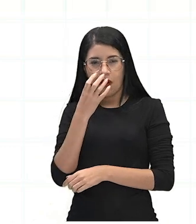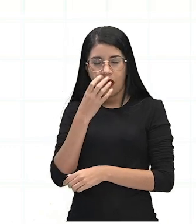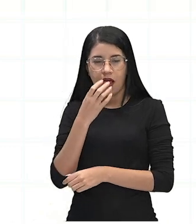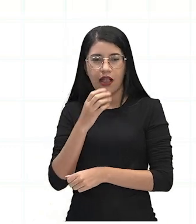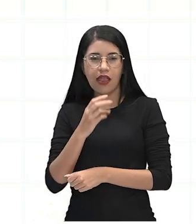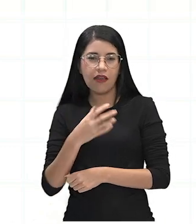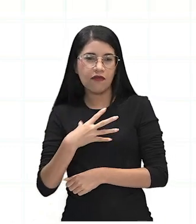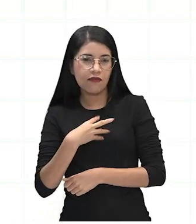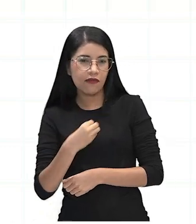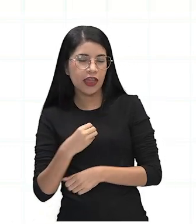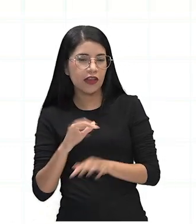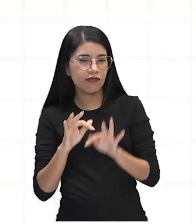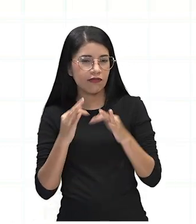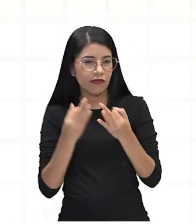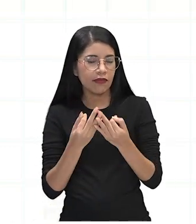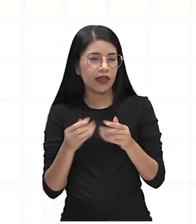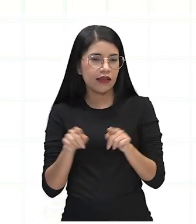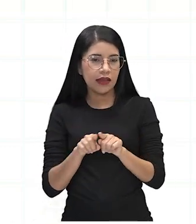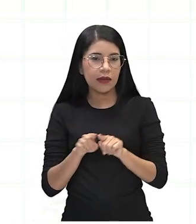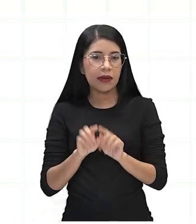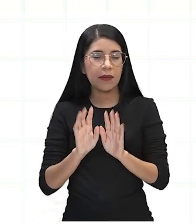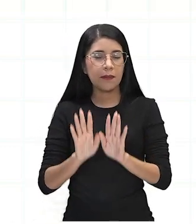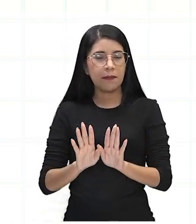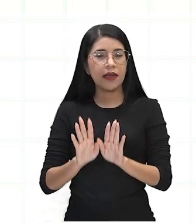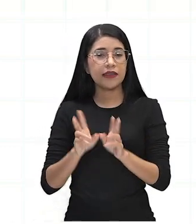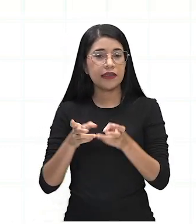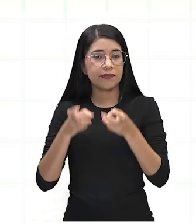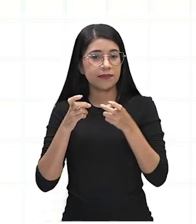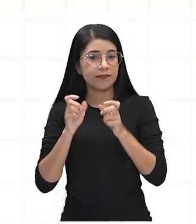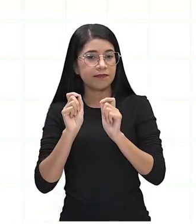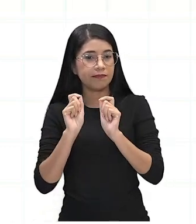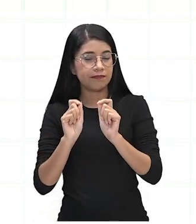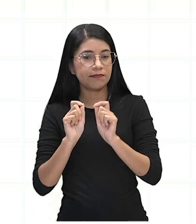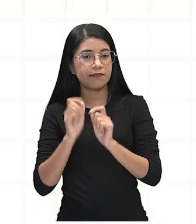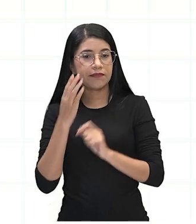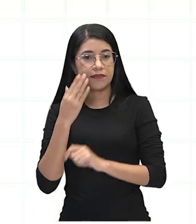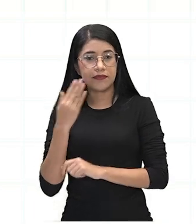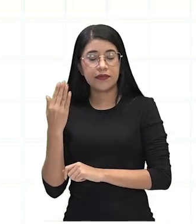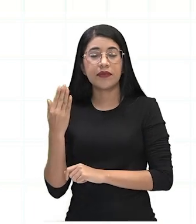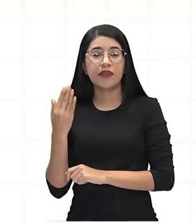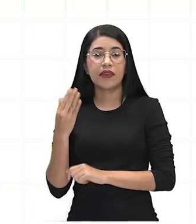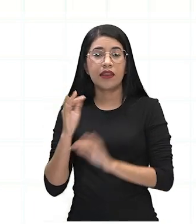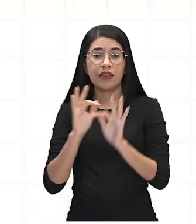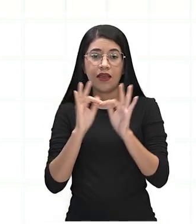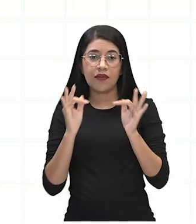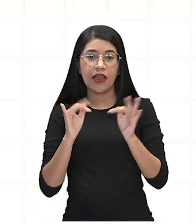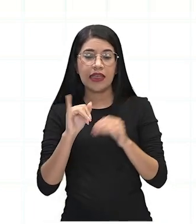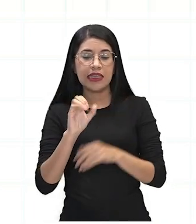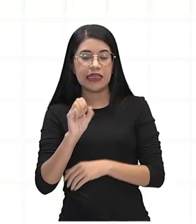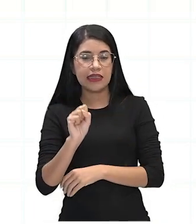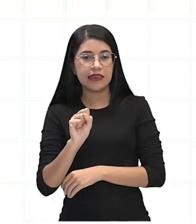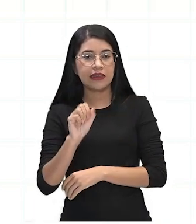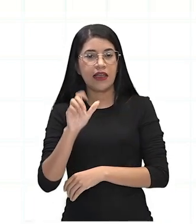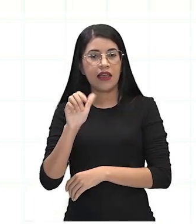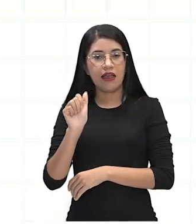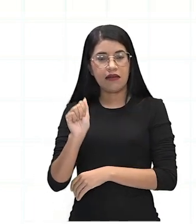da família, tá bom? Mas vejam aqui que eu tenho is a dog e Manaus.